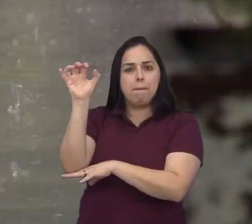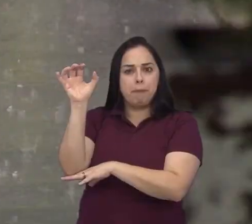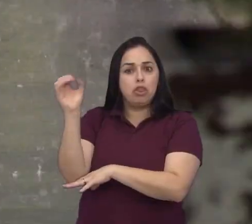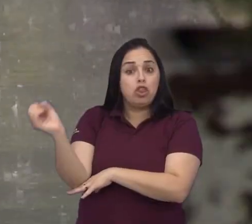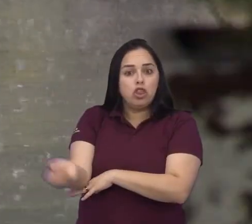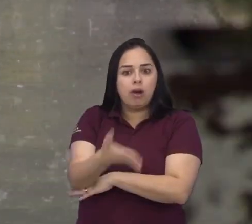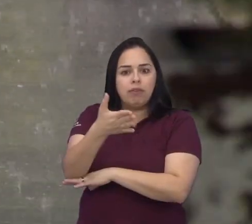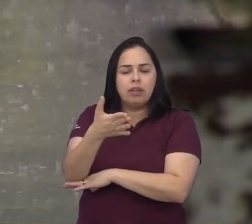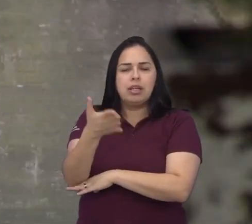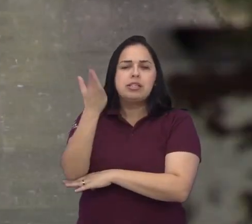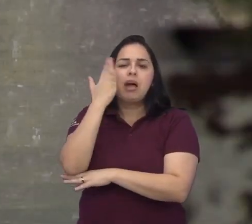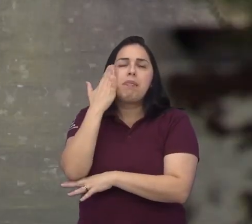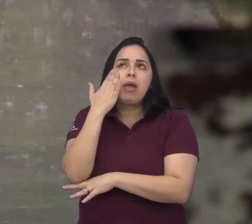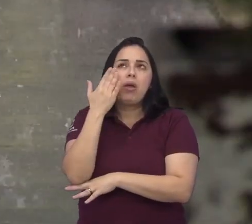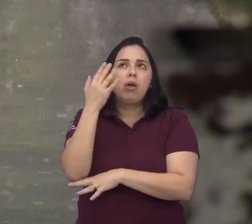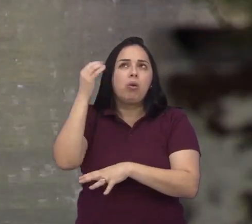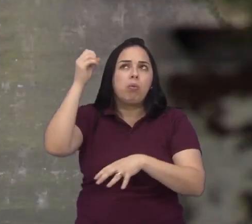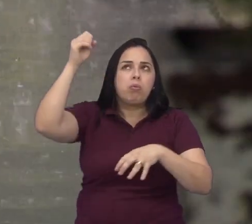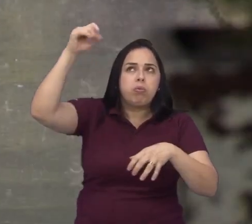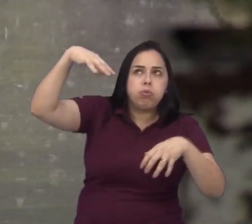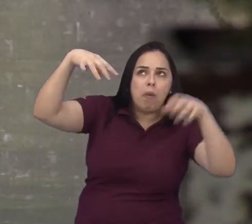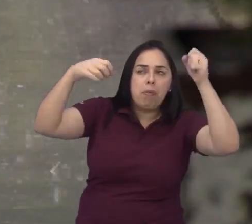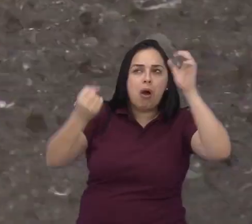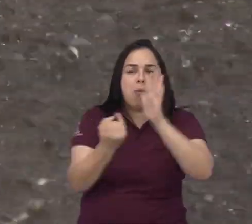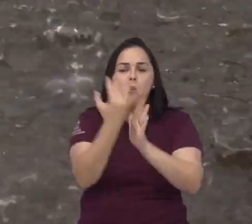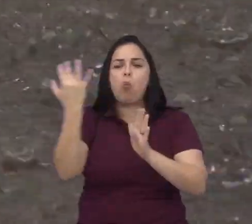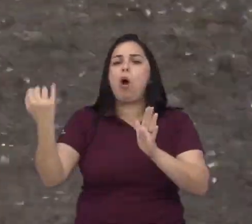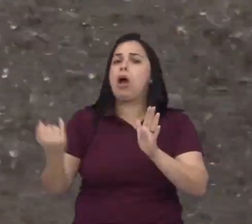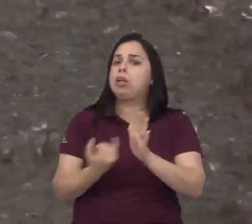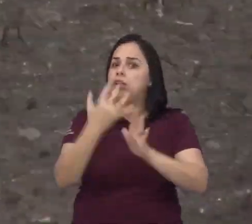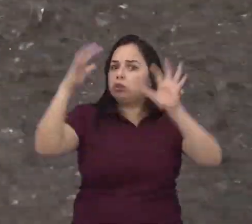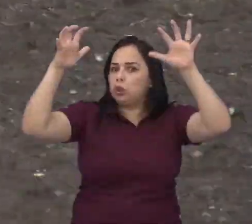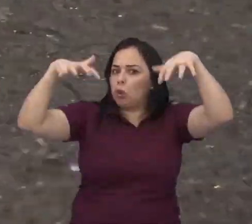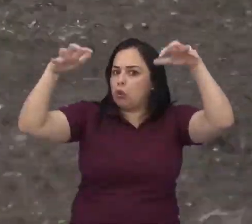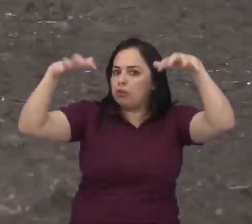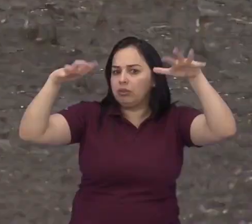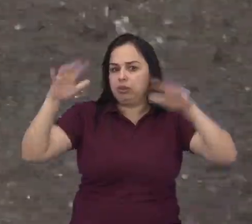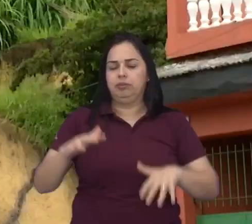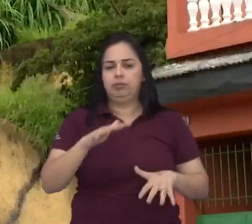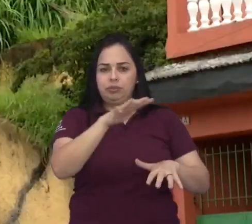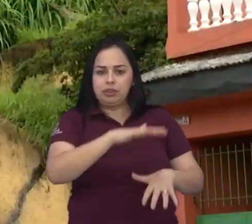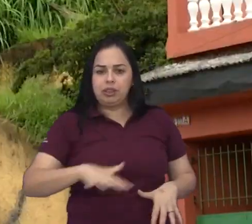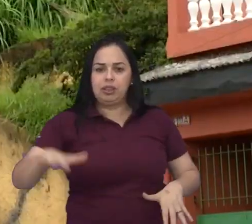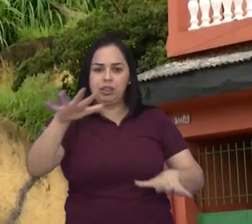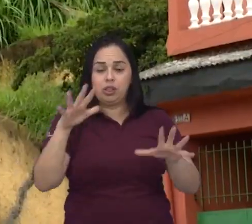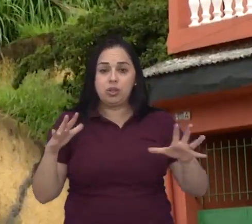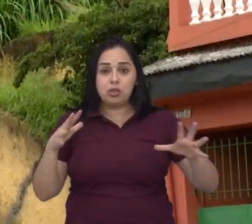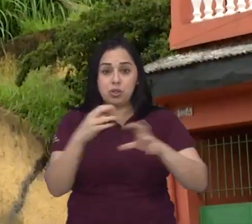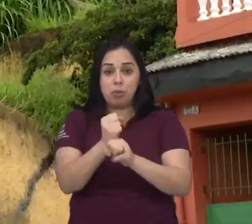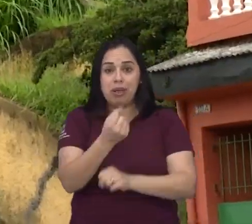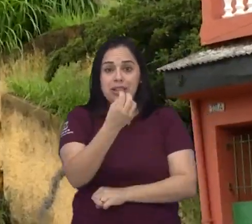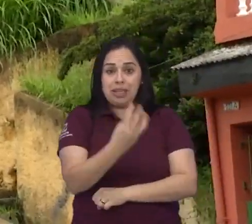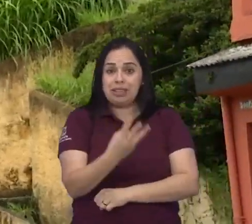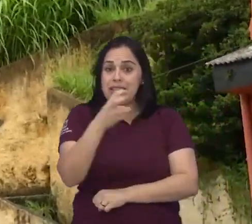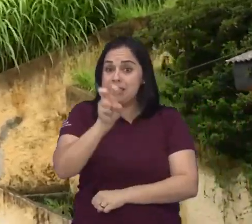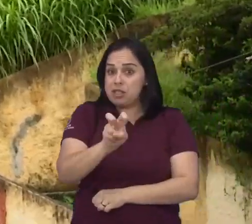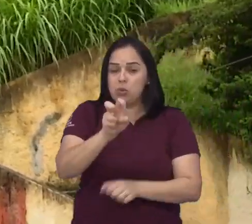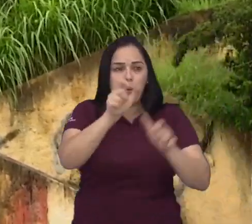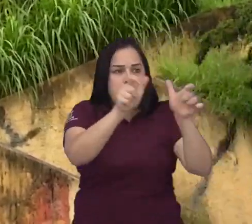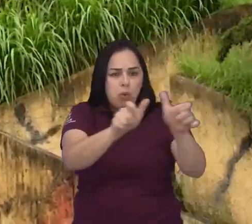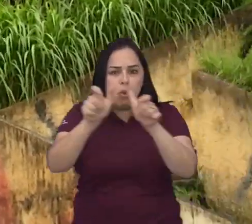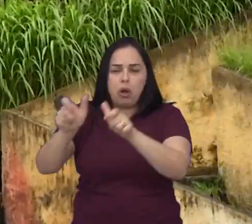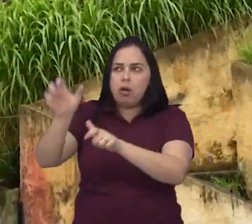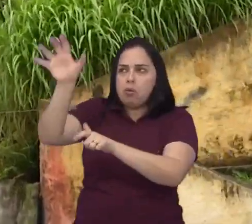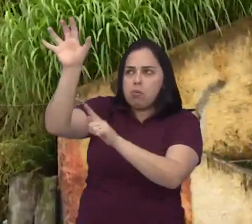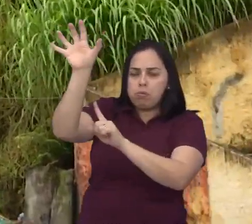meteorológicas, que permitem calcular a quantidade de chuva em determinada região. No total, são 35